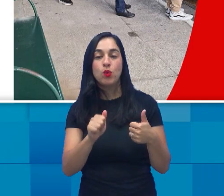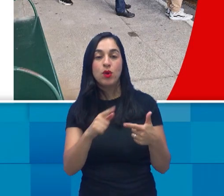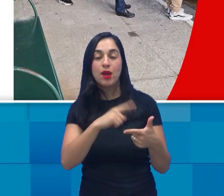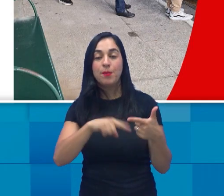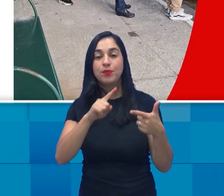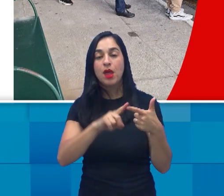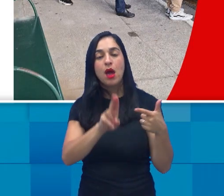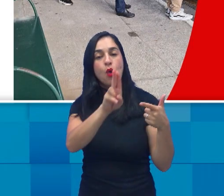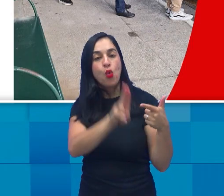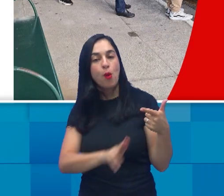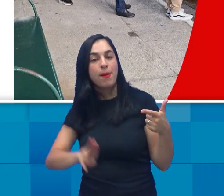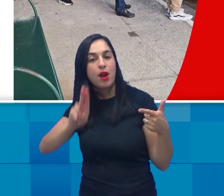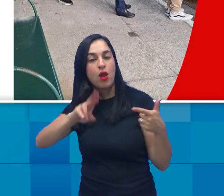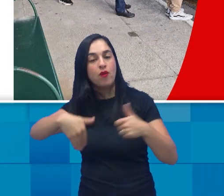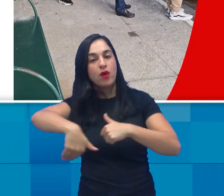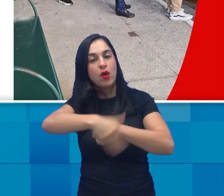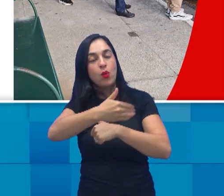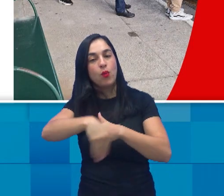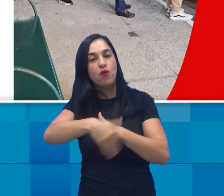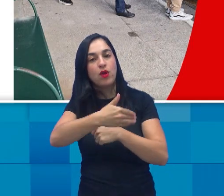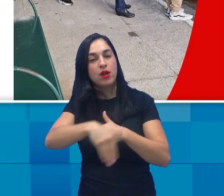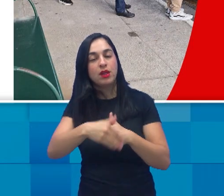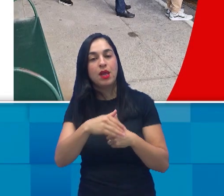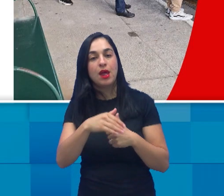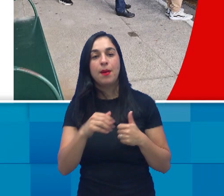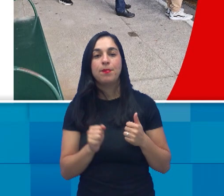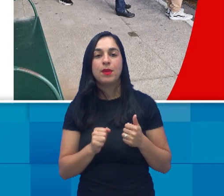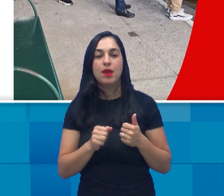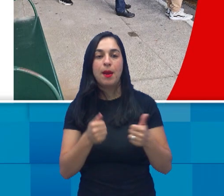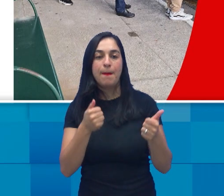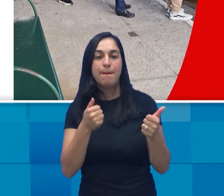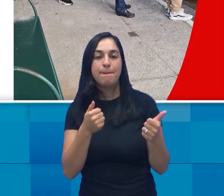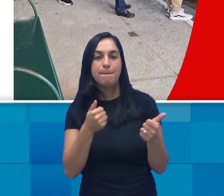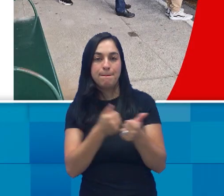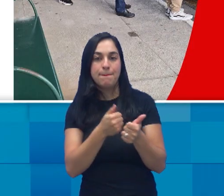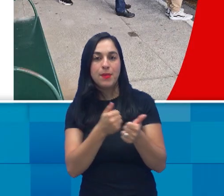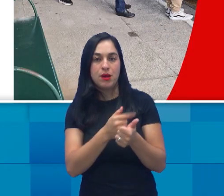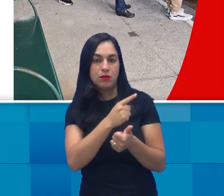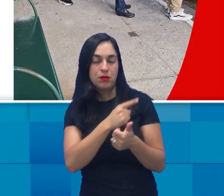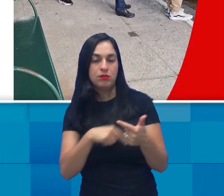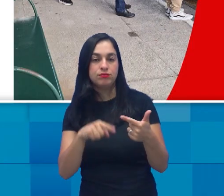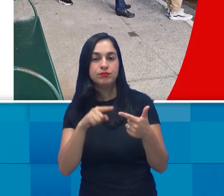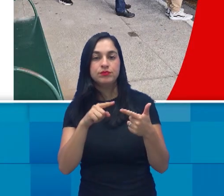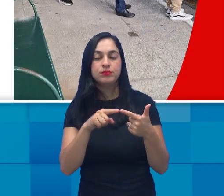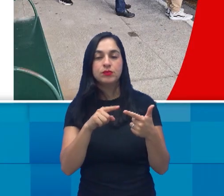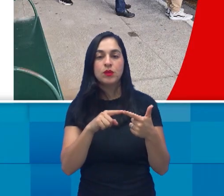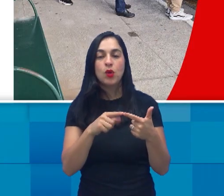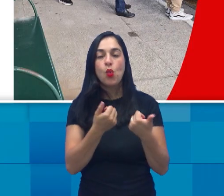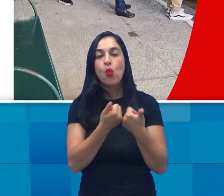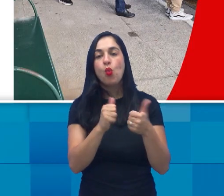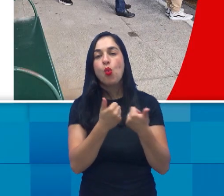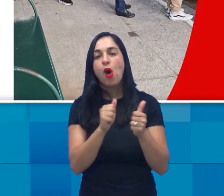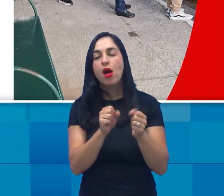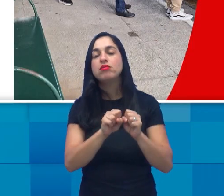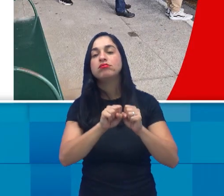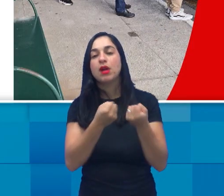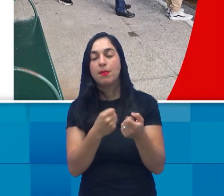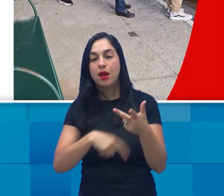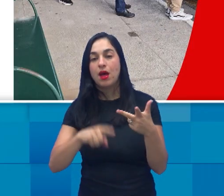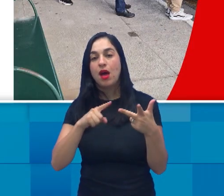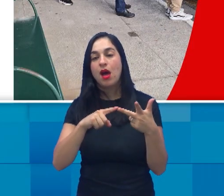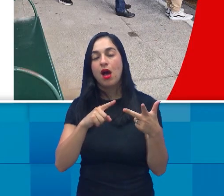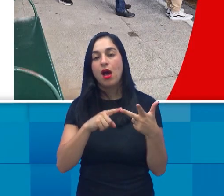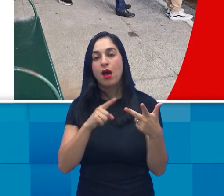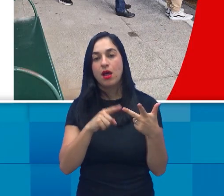Urbanova, na Avenida Paralela, aonde a gente fica. Estava lá o ônibus quebrado. E também